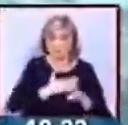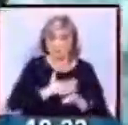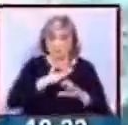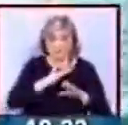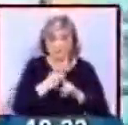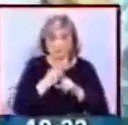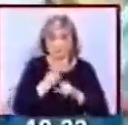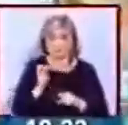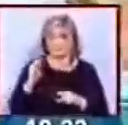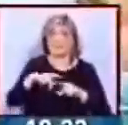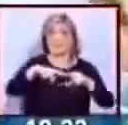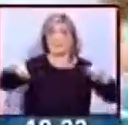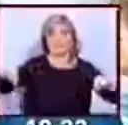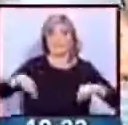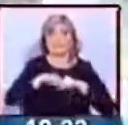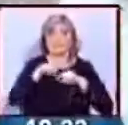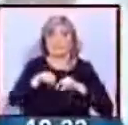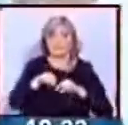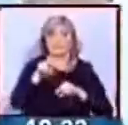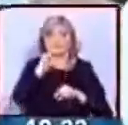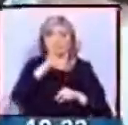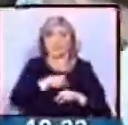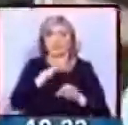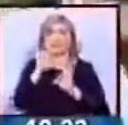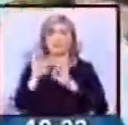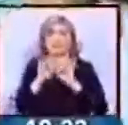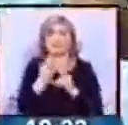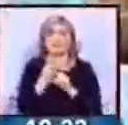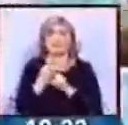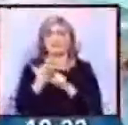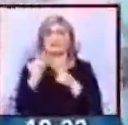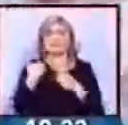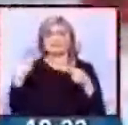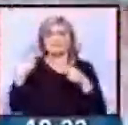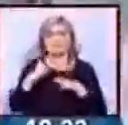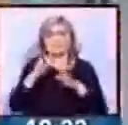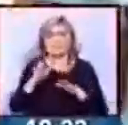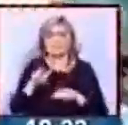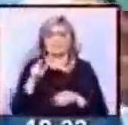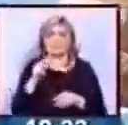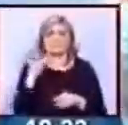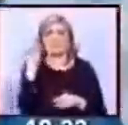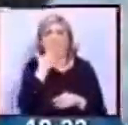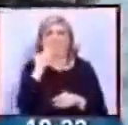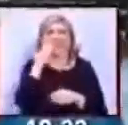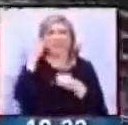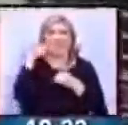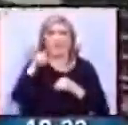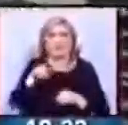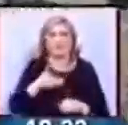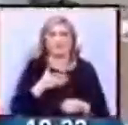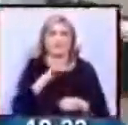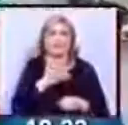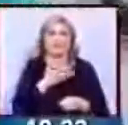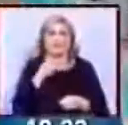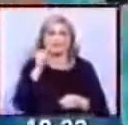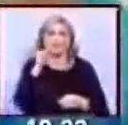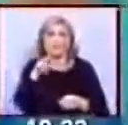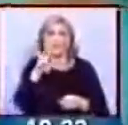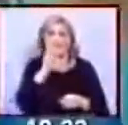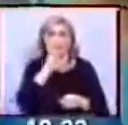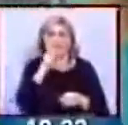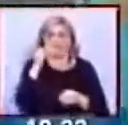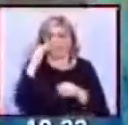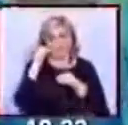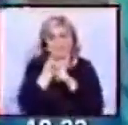vem para esta sala para esse infarto ser então tratado. Vou interromper aqui a pequena aula que o Dr. Hugo Vinha está a dar a estes alunos